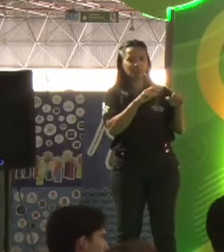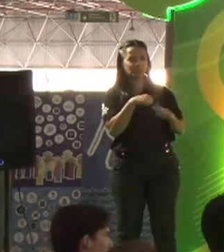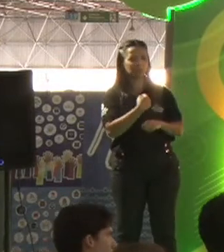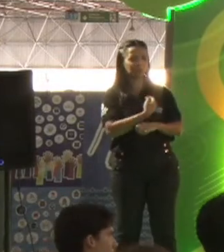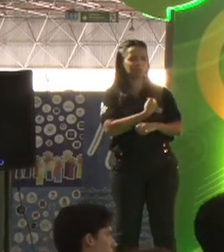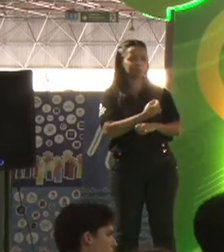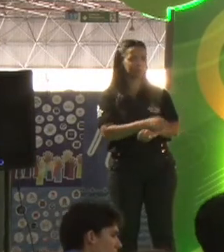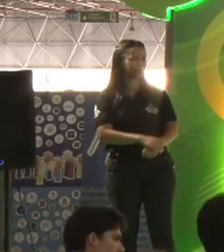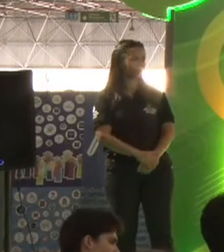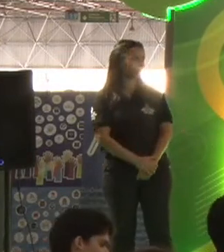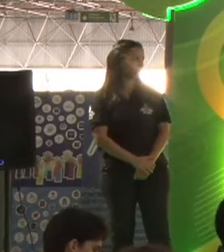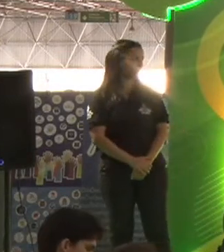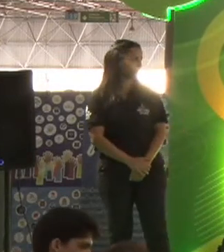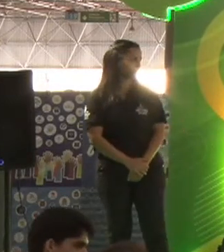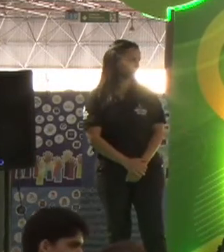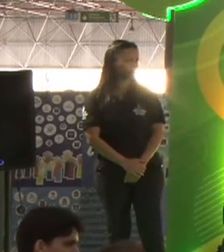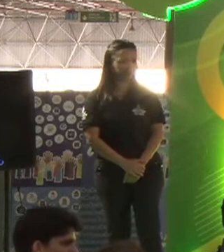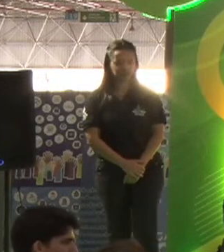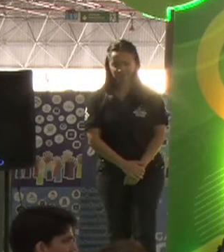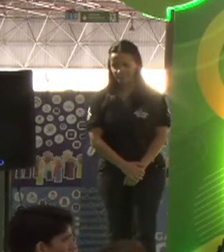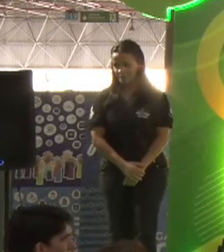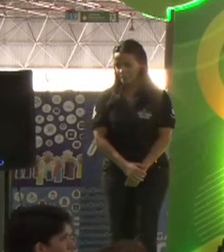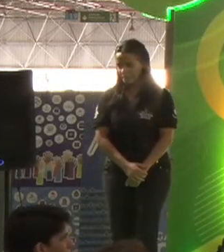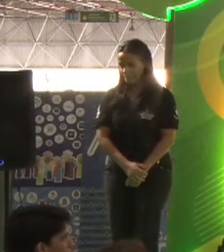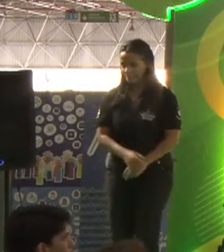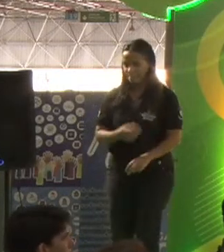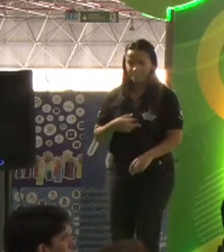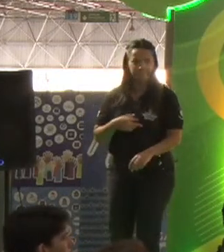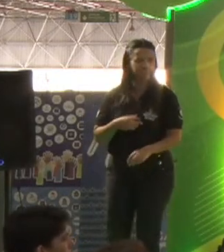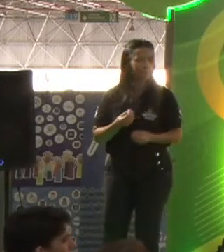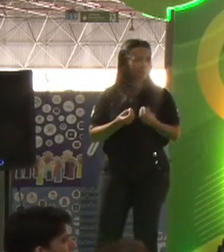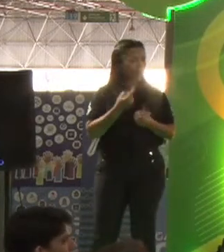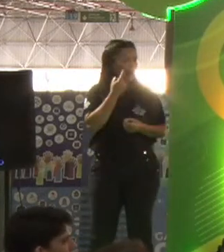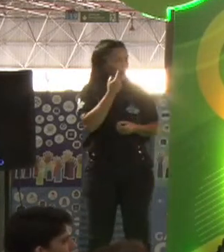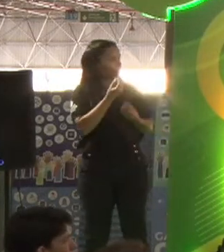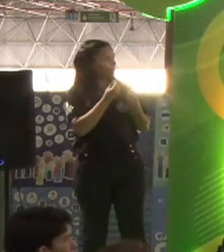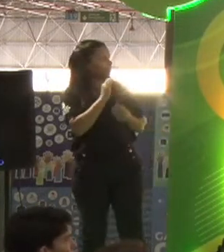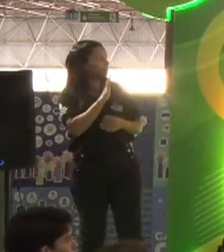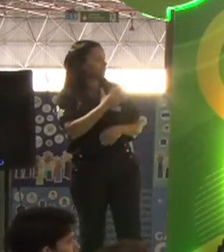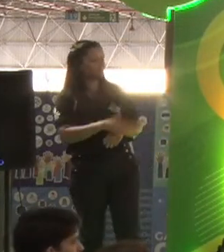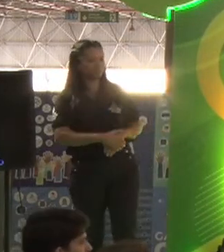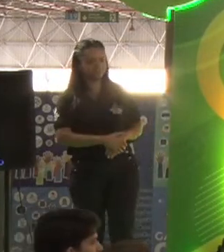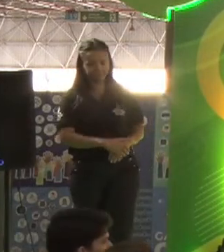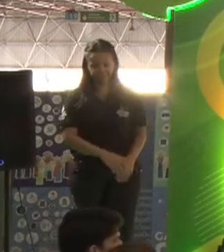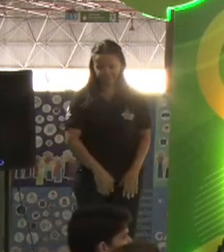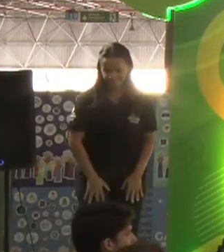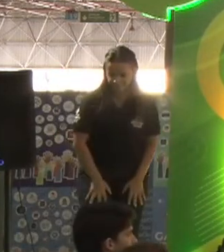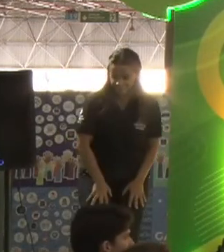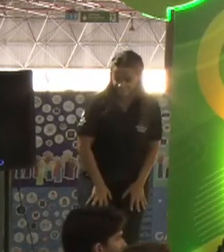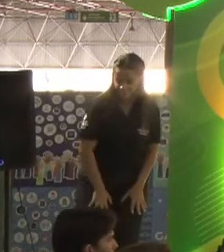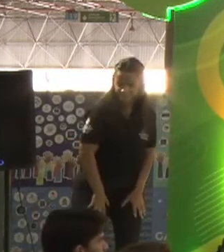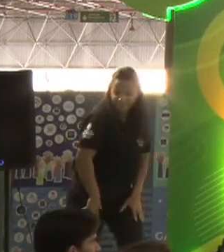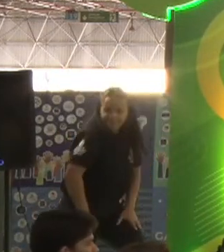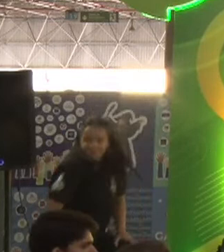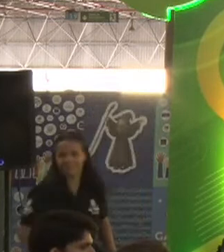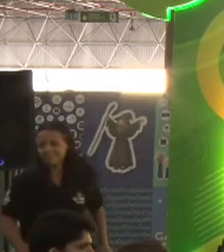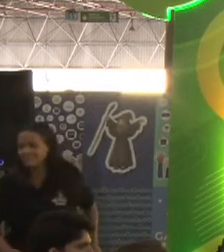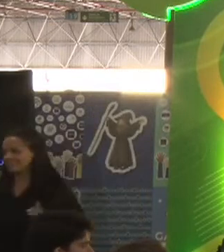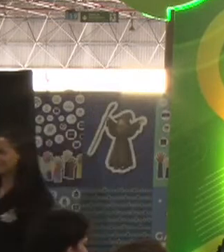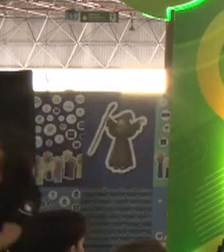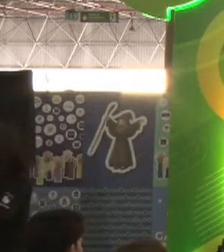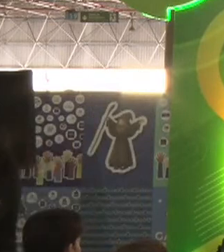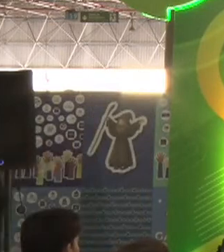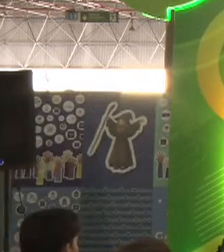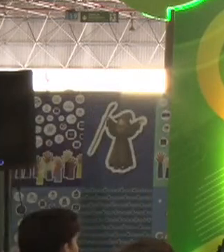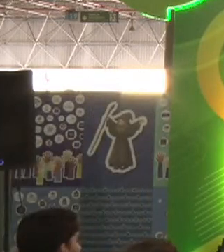lado de cá deixa eu ver como é que vai ficar tentar pegar todo mundo aqui quem quiser arrumar o cabelo